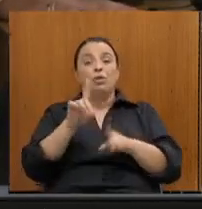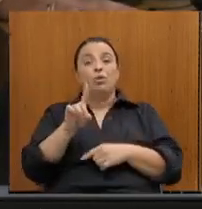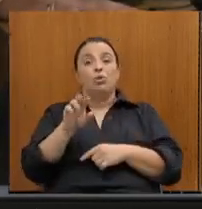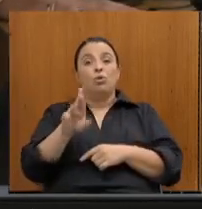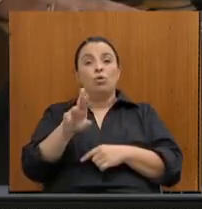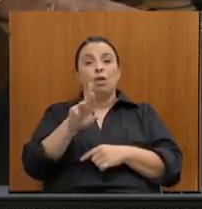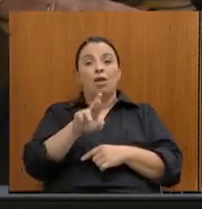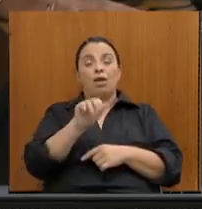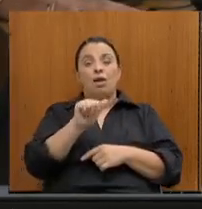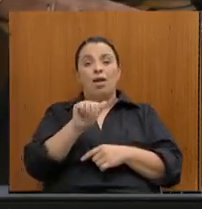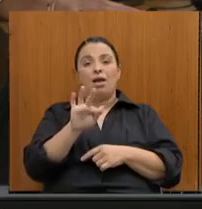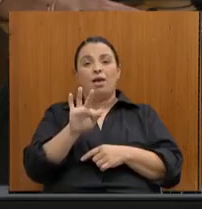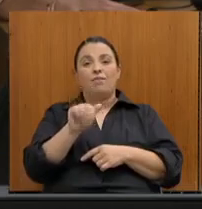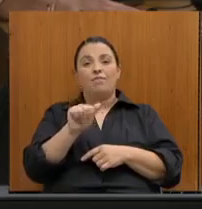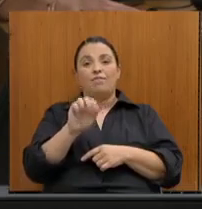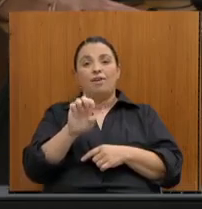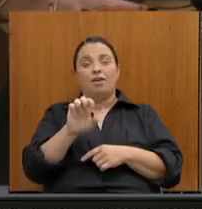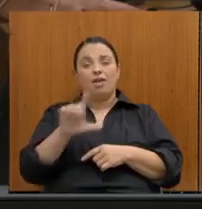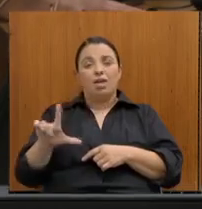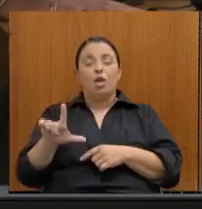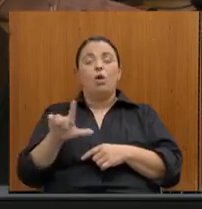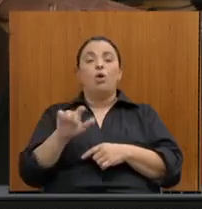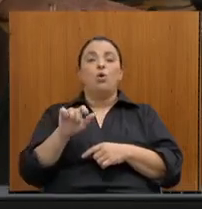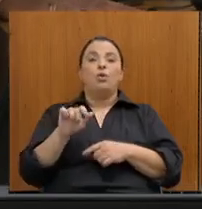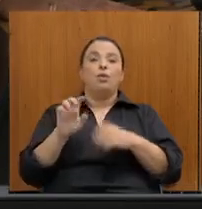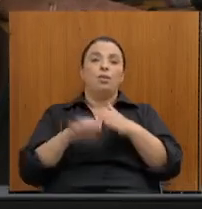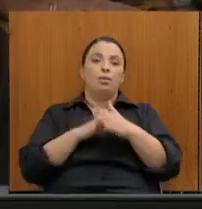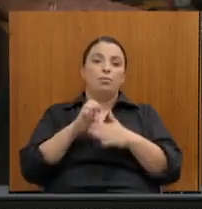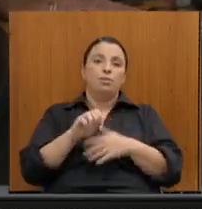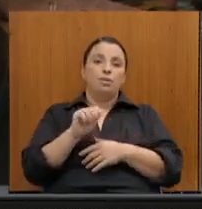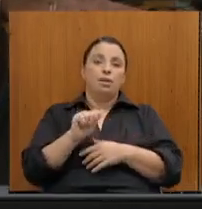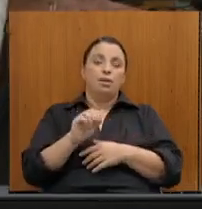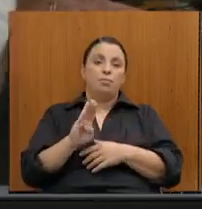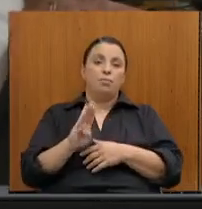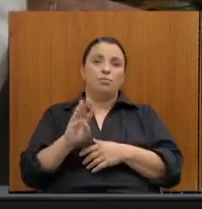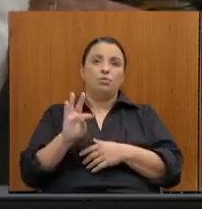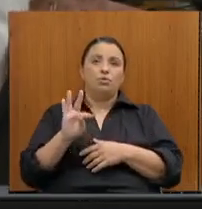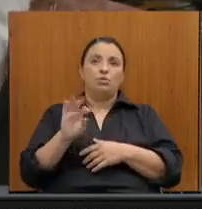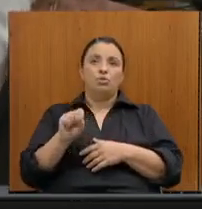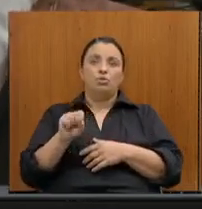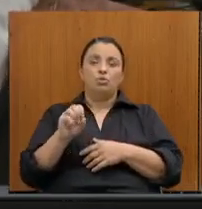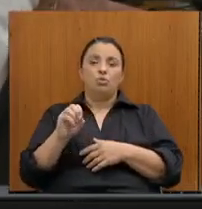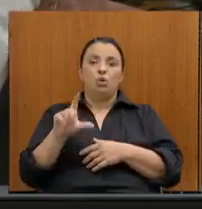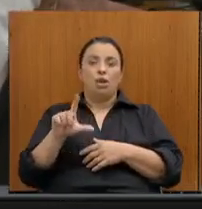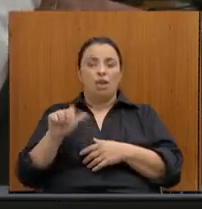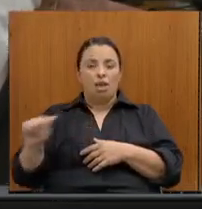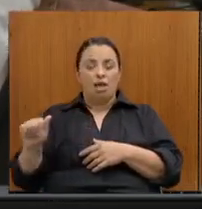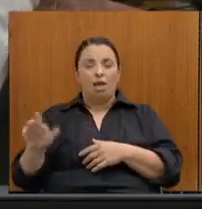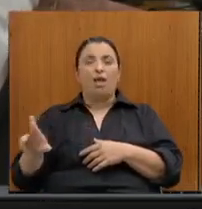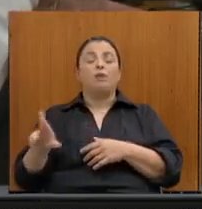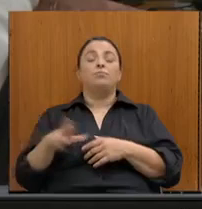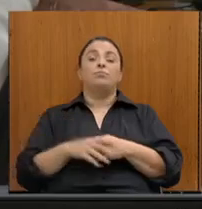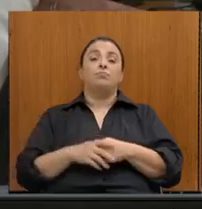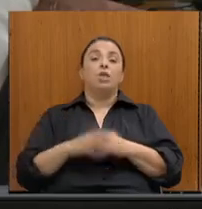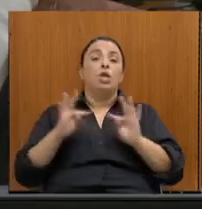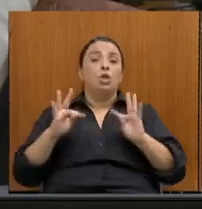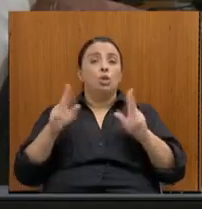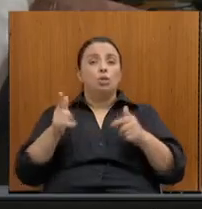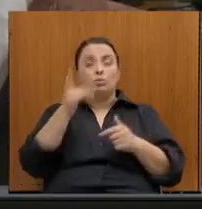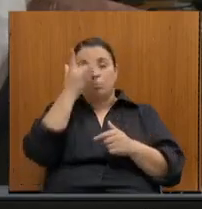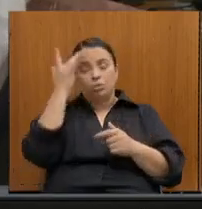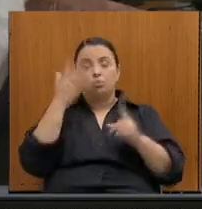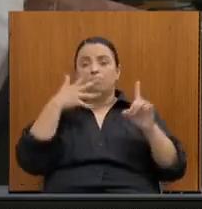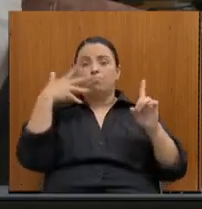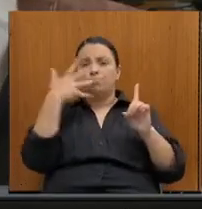da absolar eu vou esquecer ninguém não a todos que não é para fizer